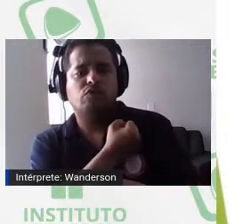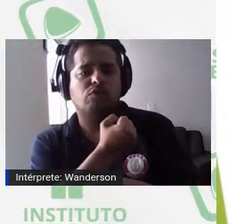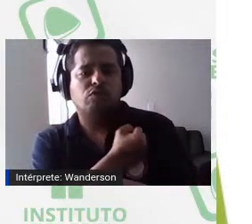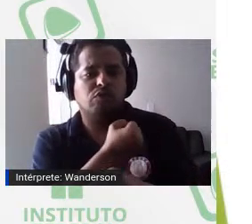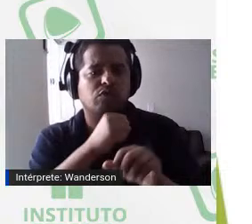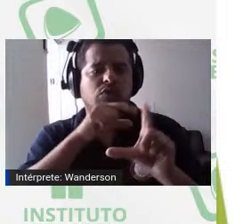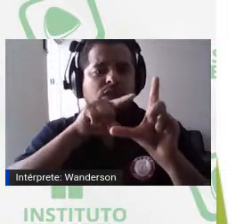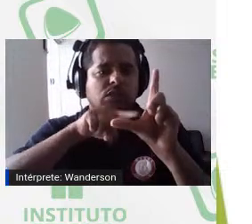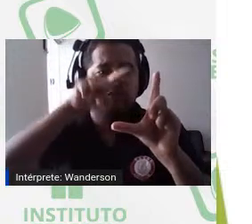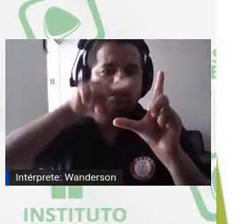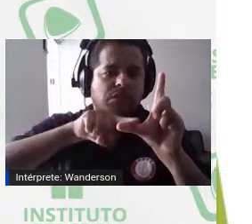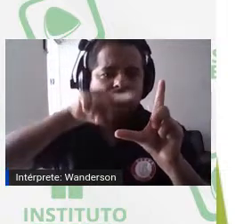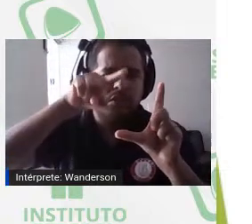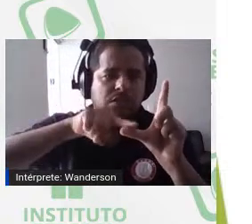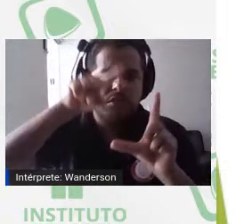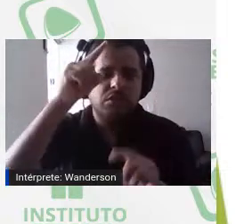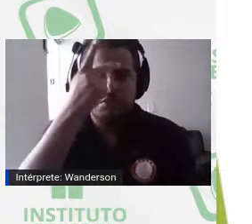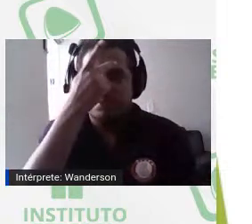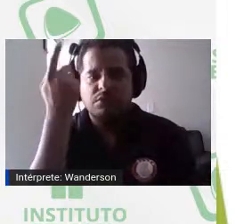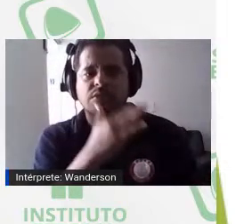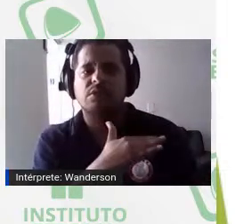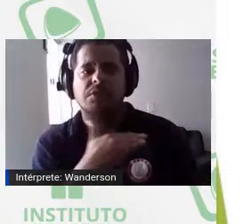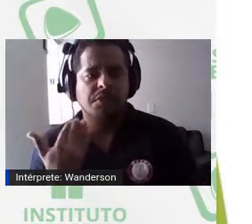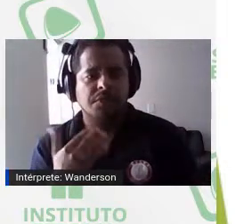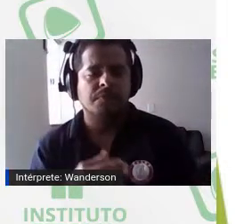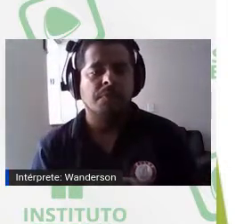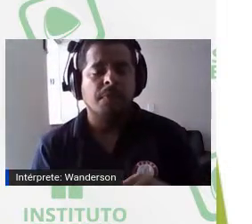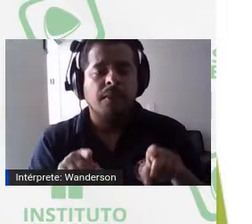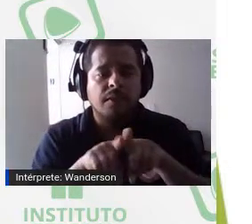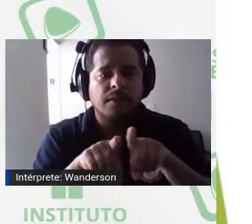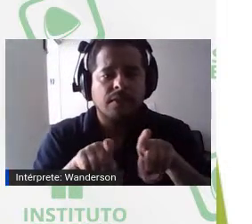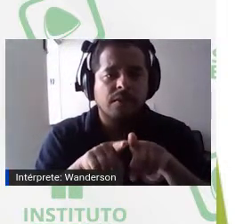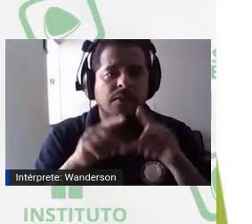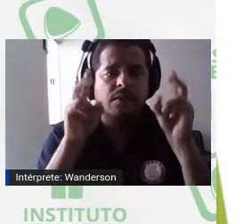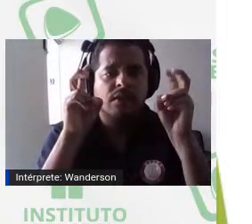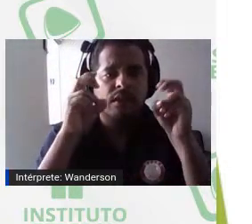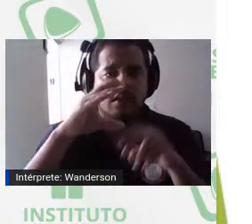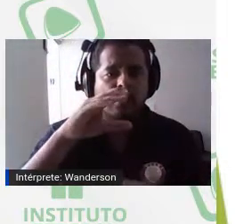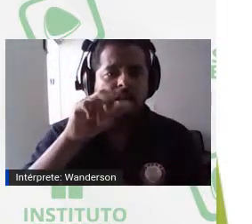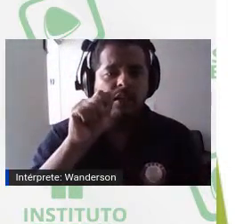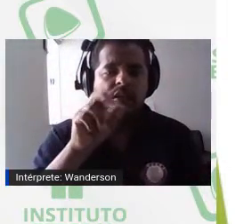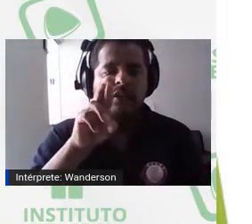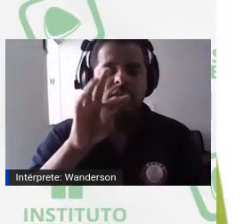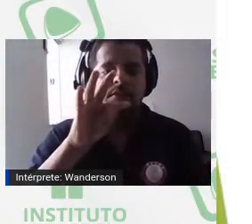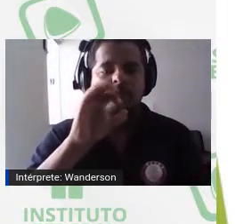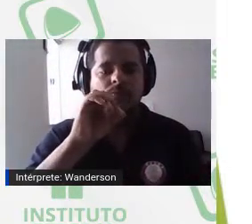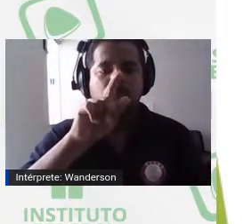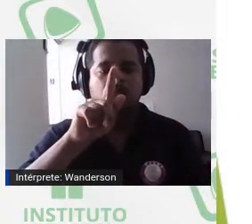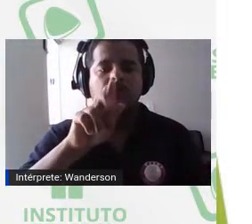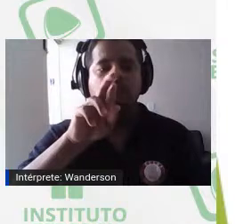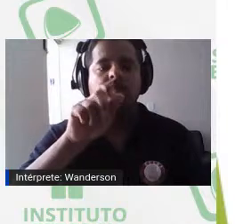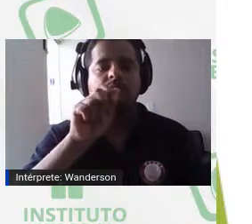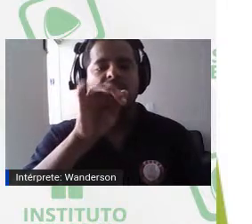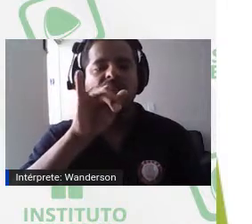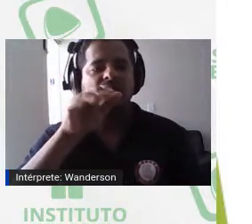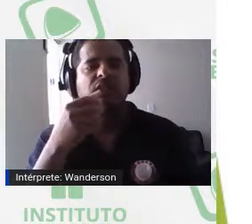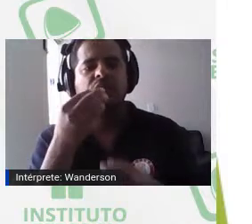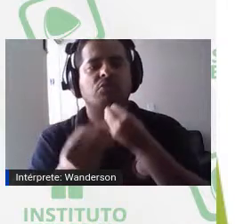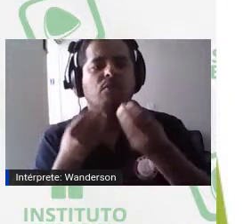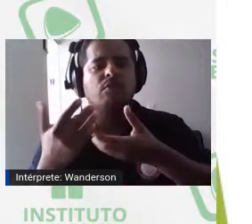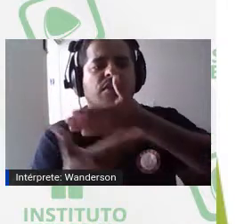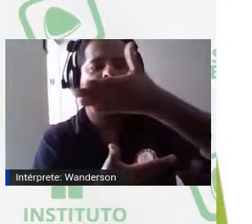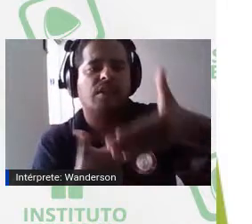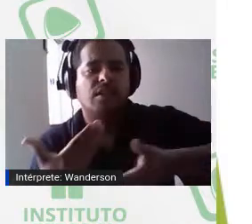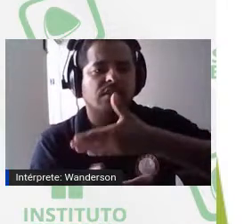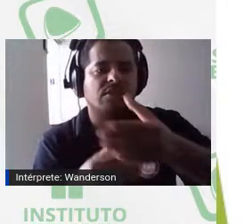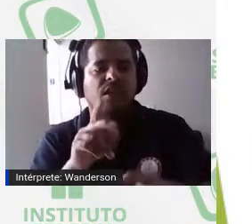à questão dos afetos, né, como isso vai nos afetar positivamente em relação ao PIBID.